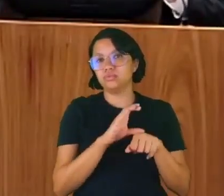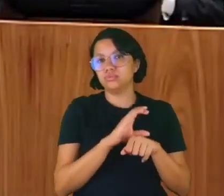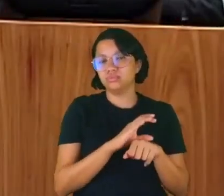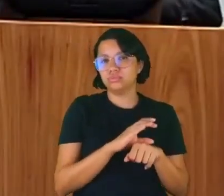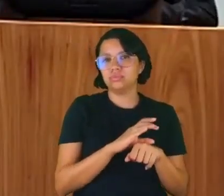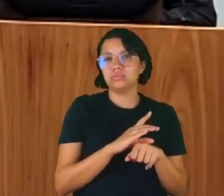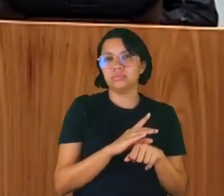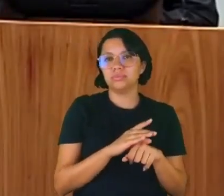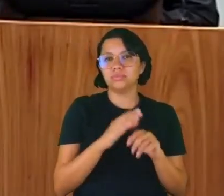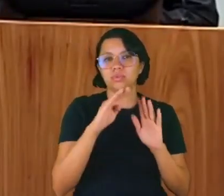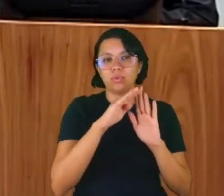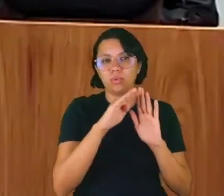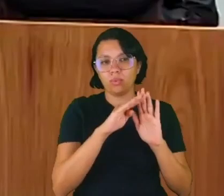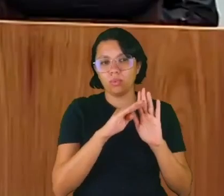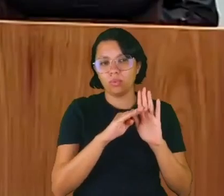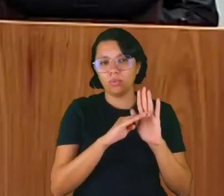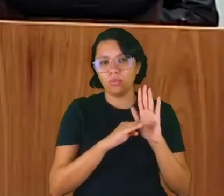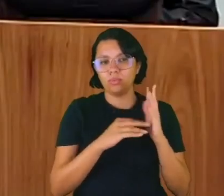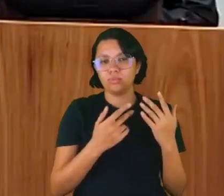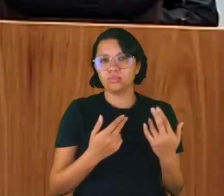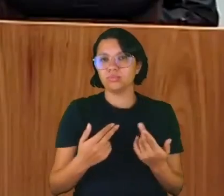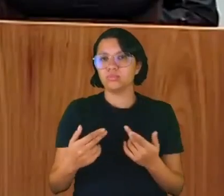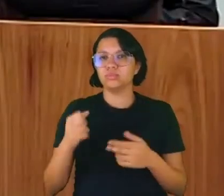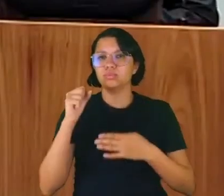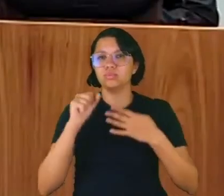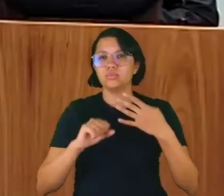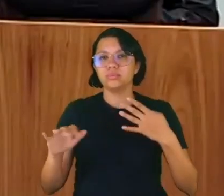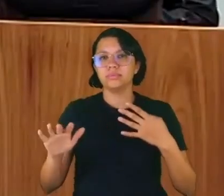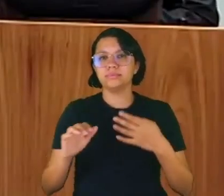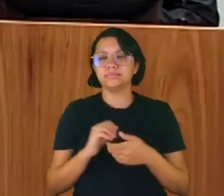de uniformizador da jurisprudência.